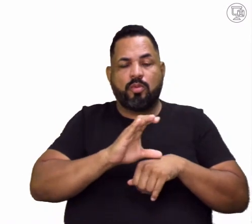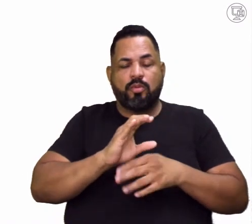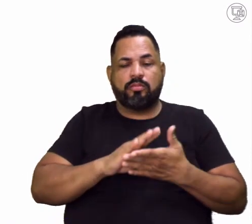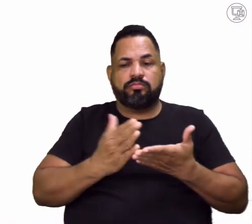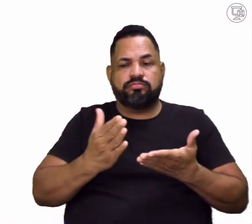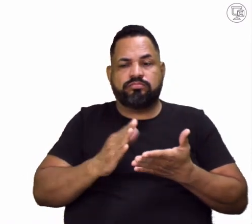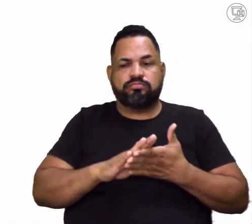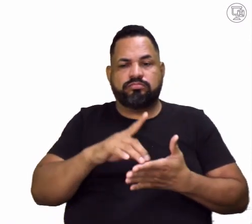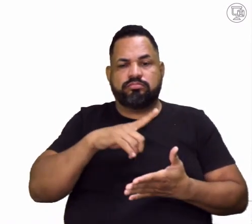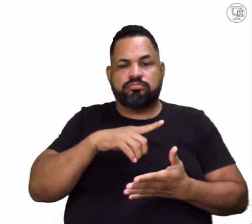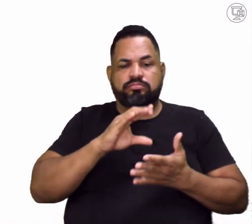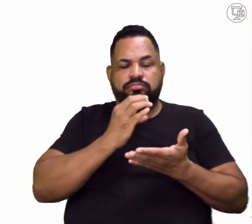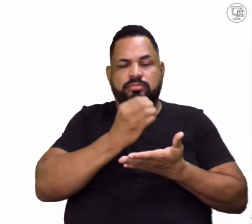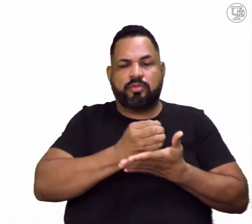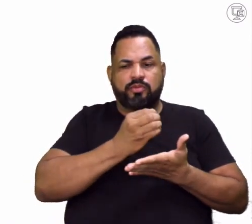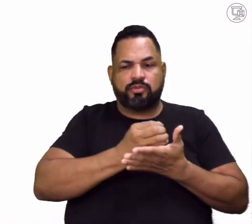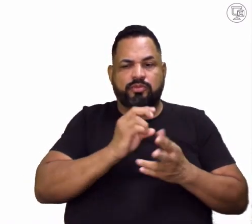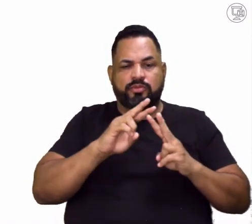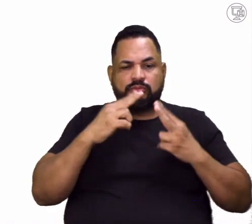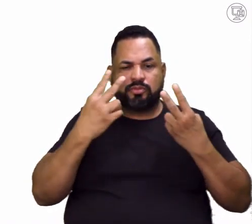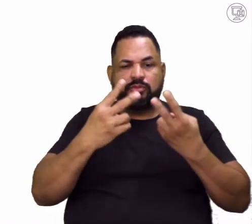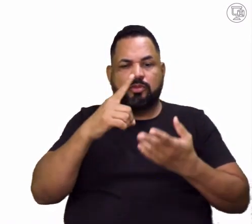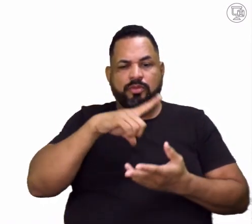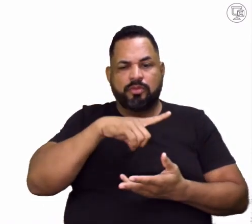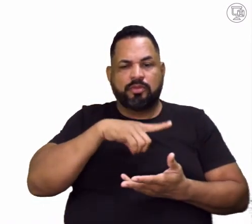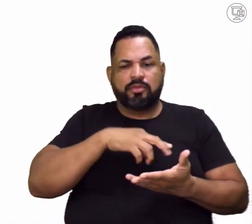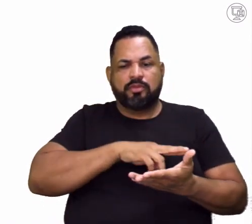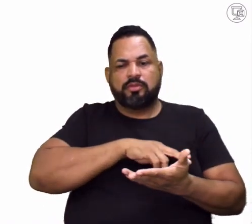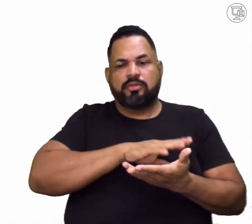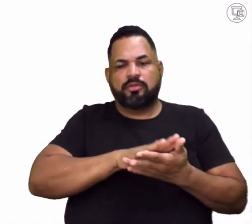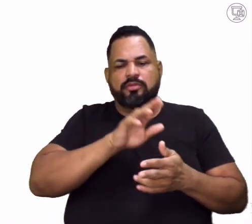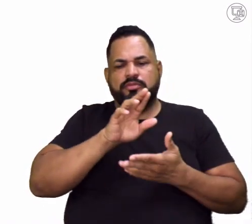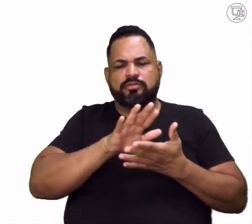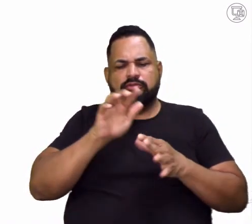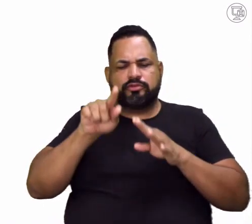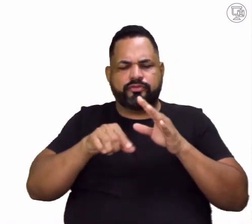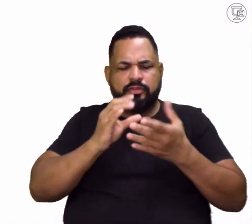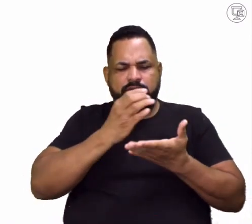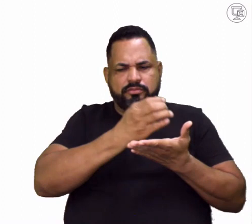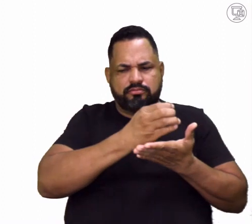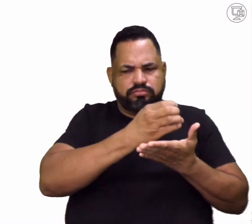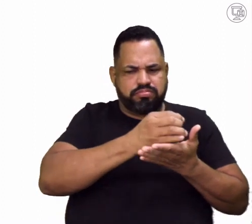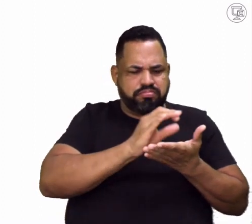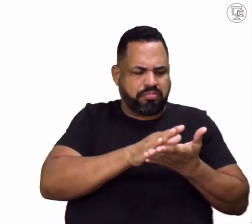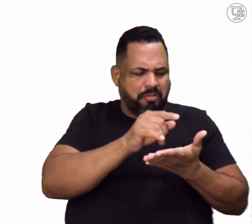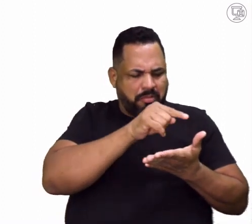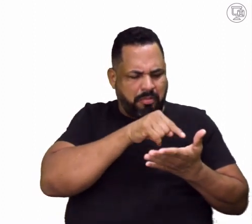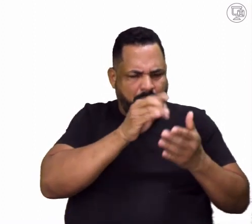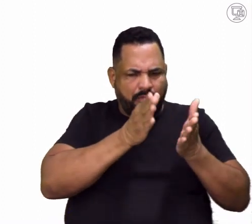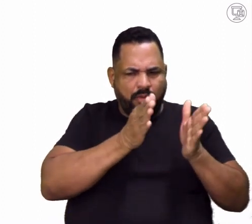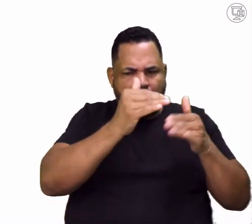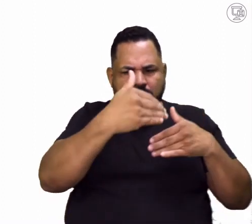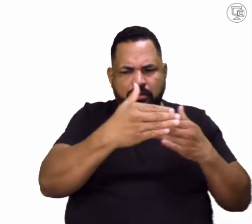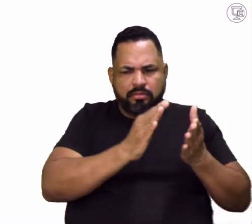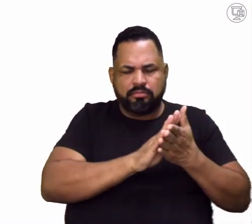o frasco volumétrico é um frasco que pode ter variadas formas e tamanhos é utilizado para fazer a